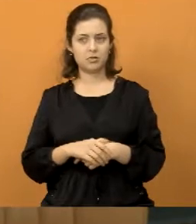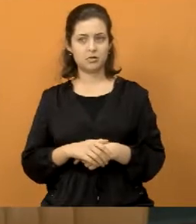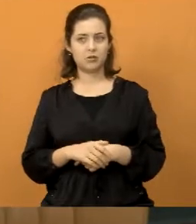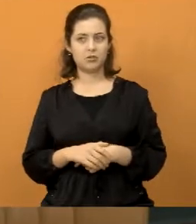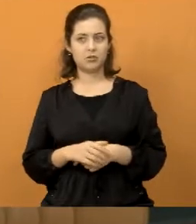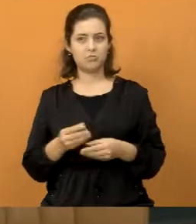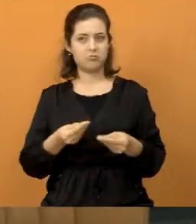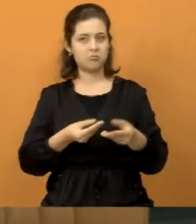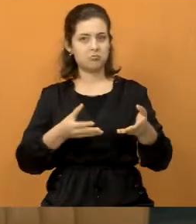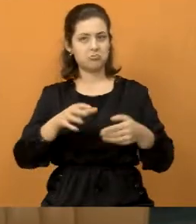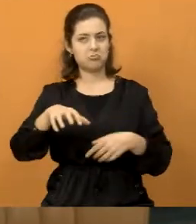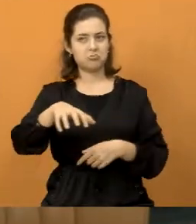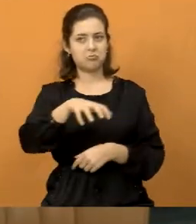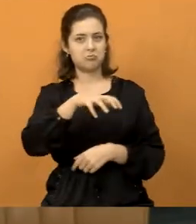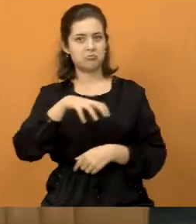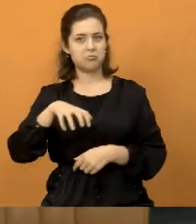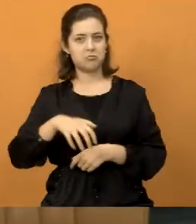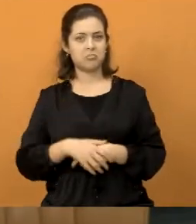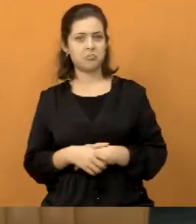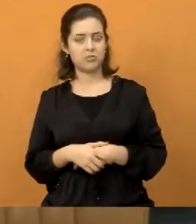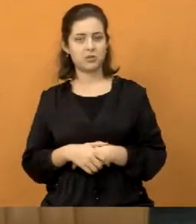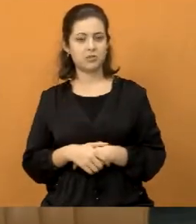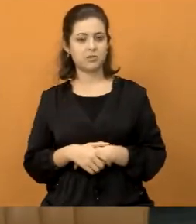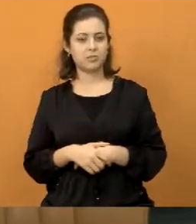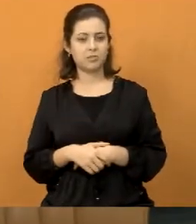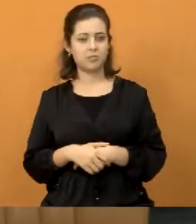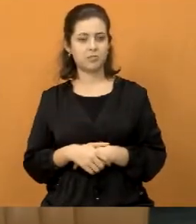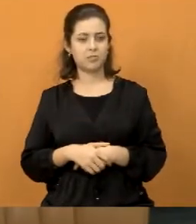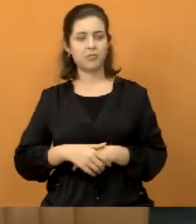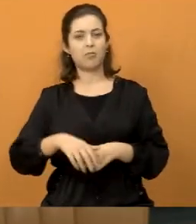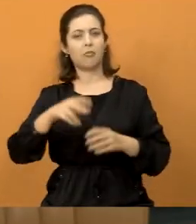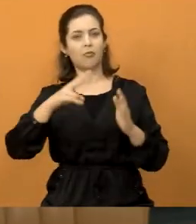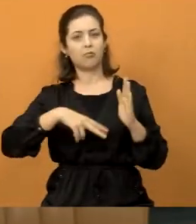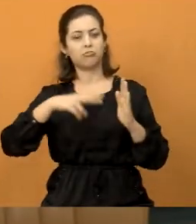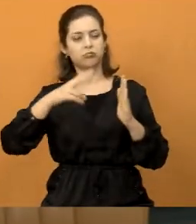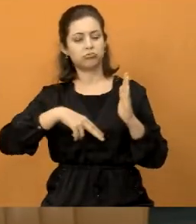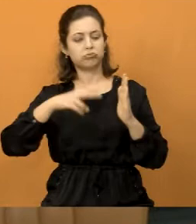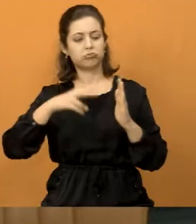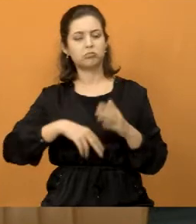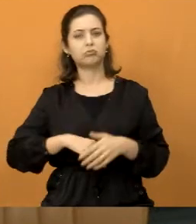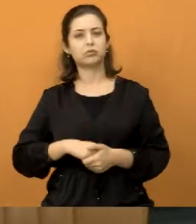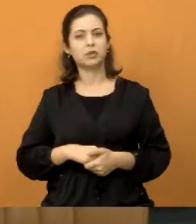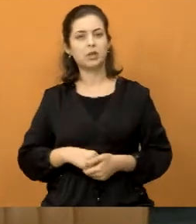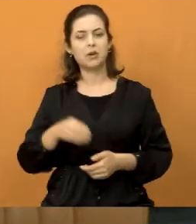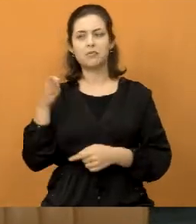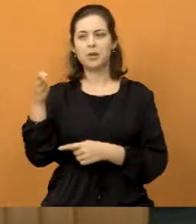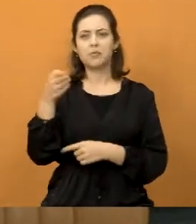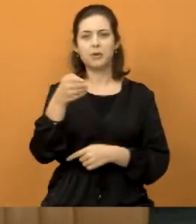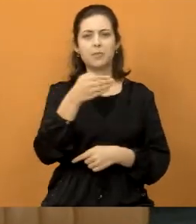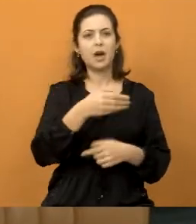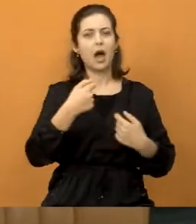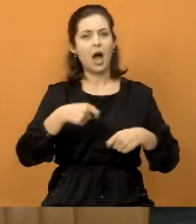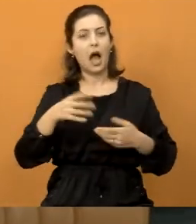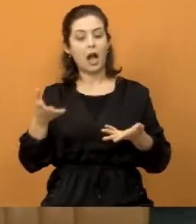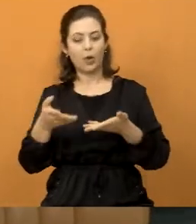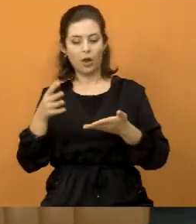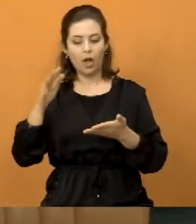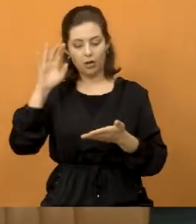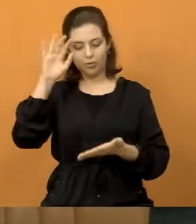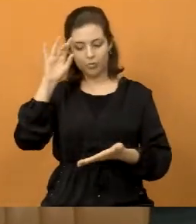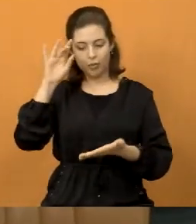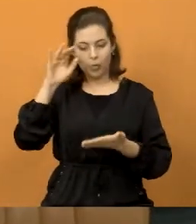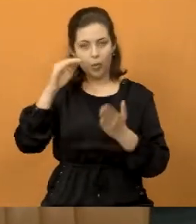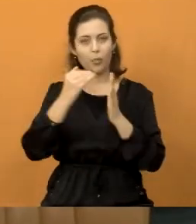seja das entidades mas eu tenho dito muito aqui como vereador anda muito pela cidade ele vai poder ter o sentimento